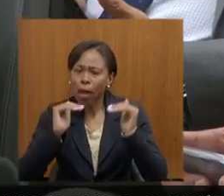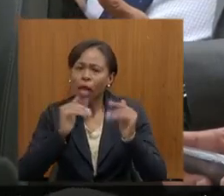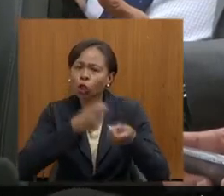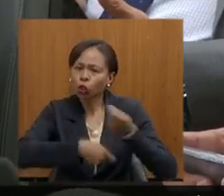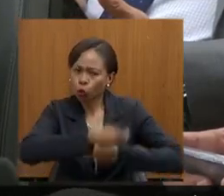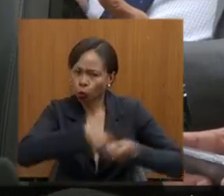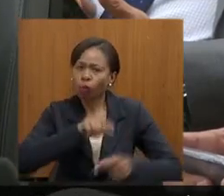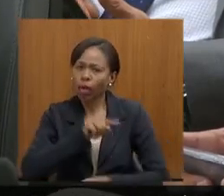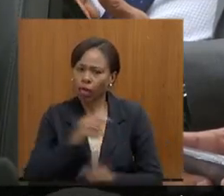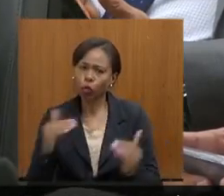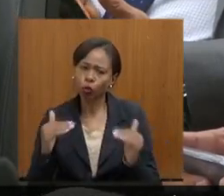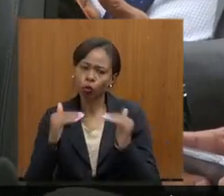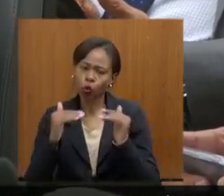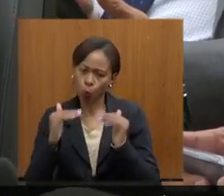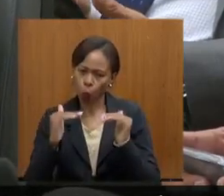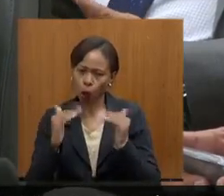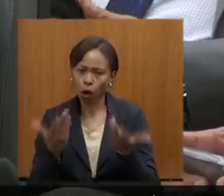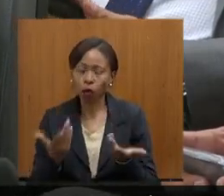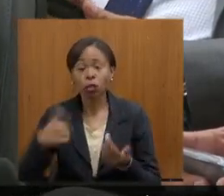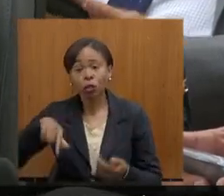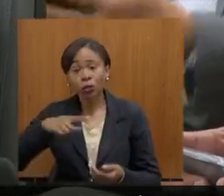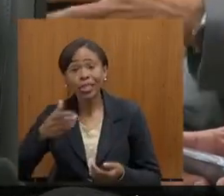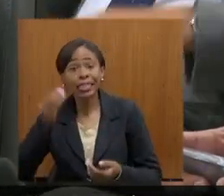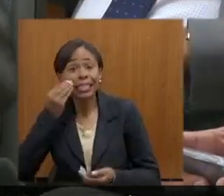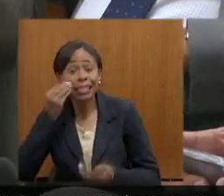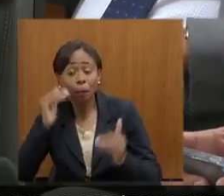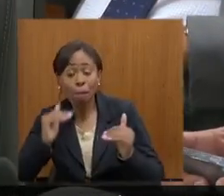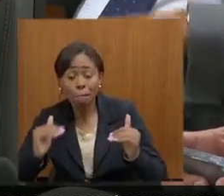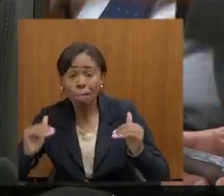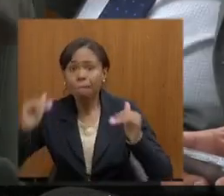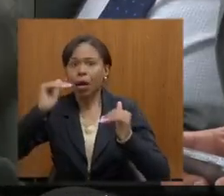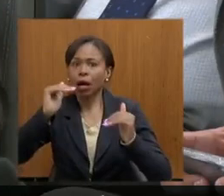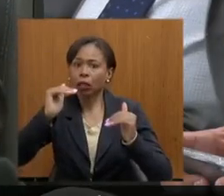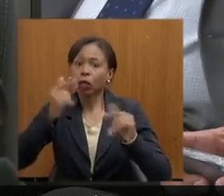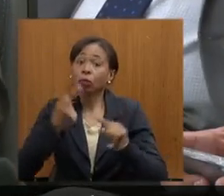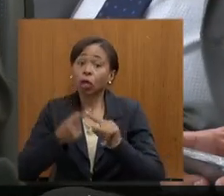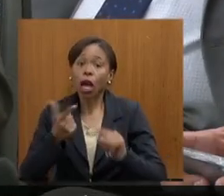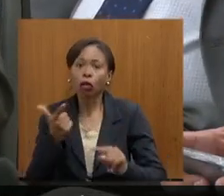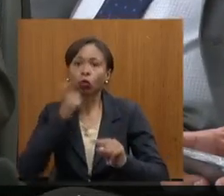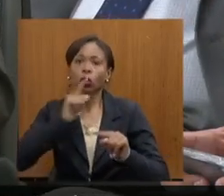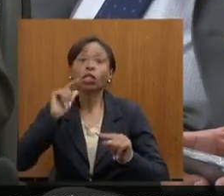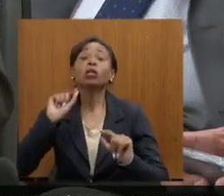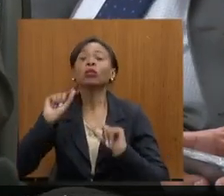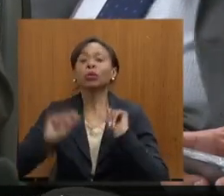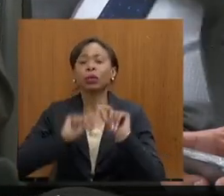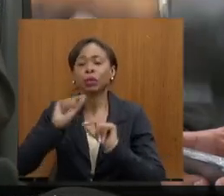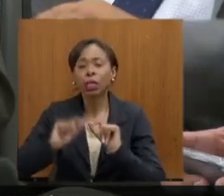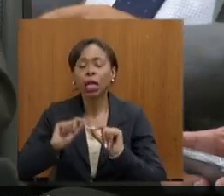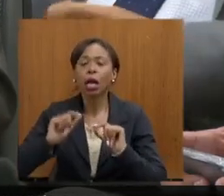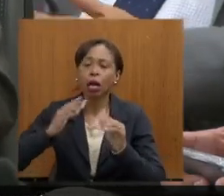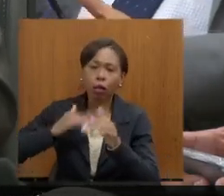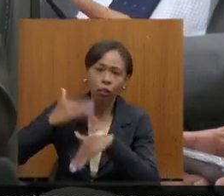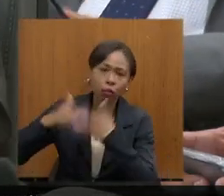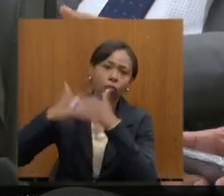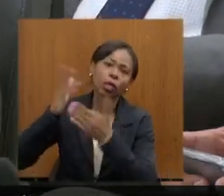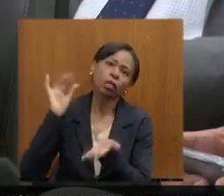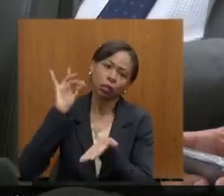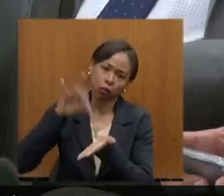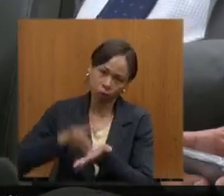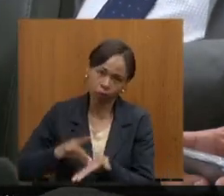fato é que a gente possa investir muito além da depreciação que aí sim nós vamos ser um indutor do desenvolvimento